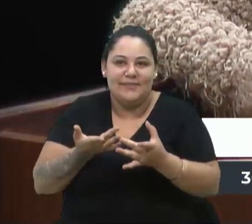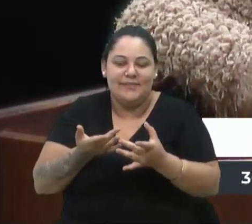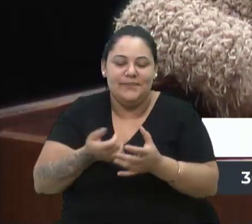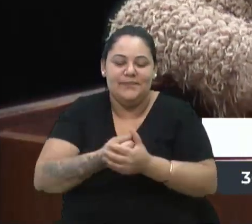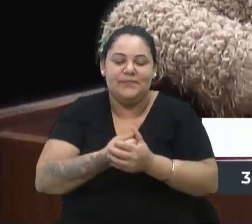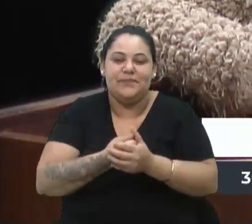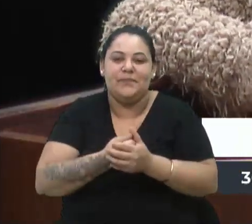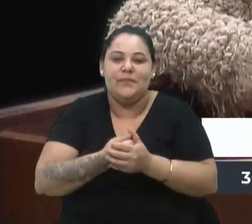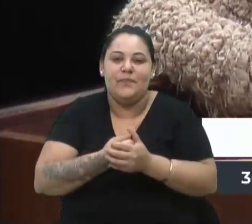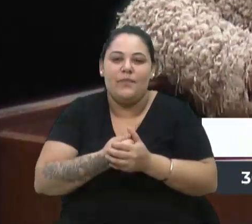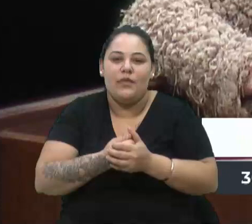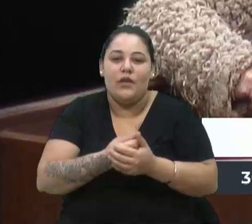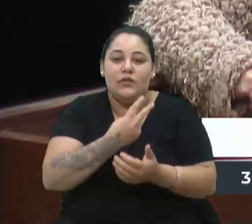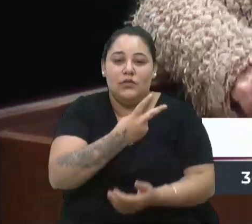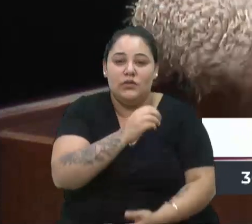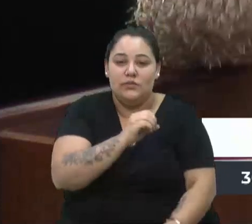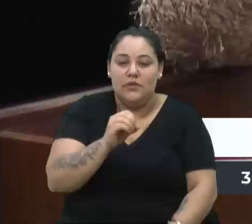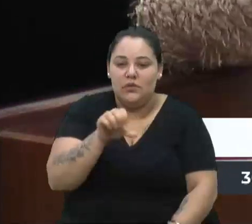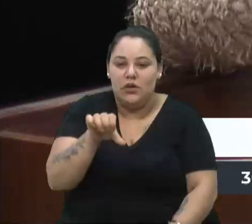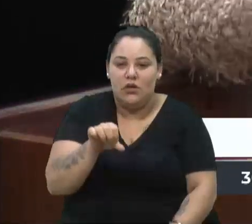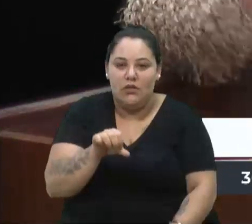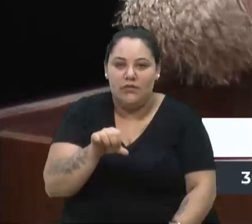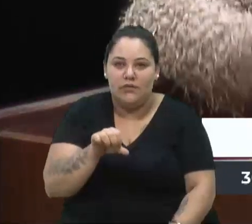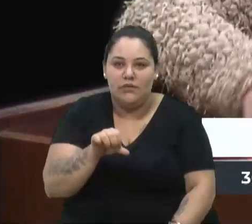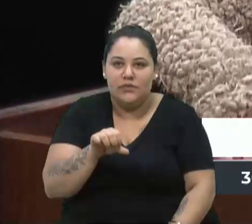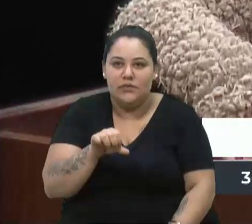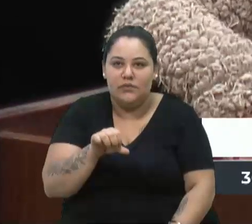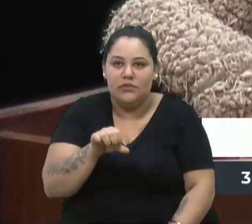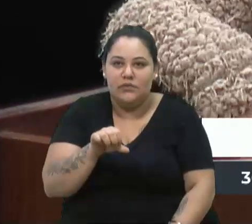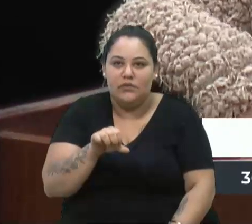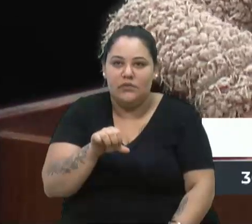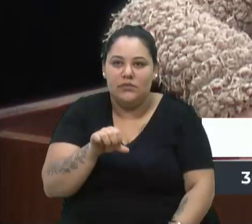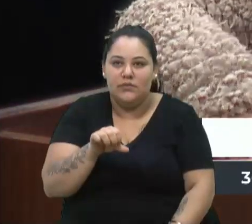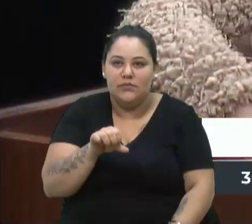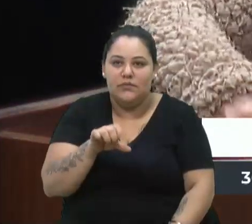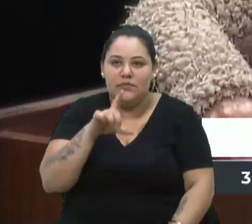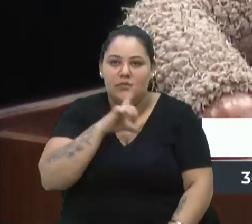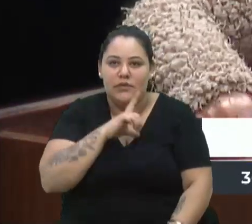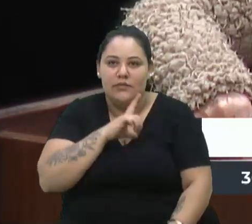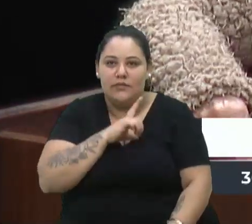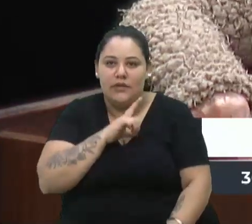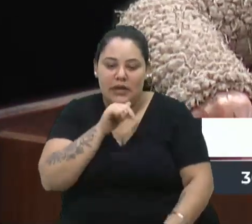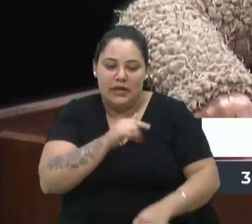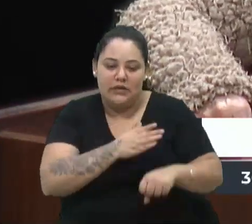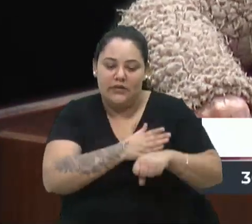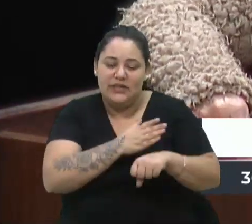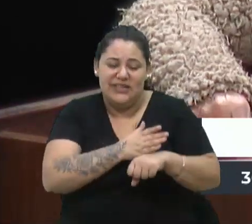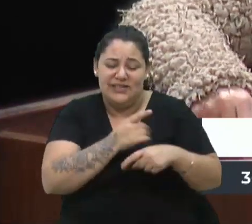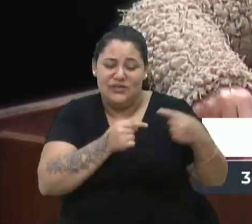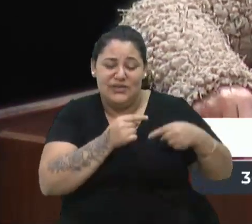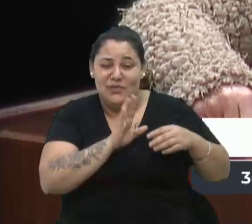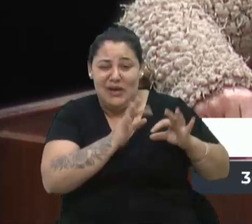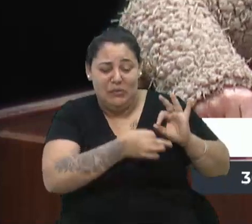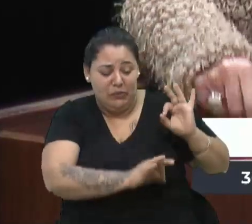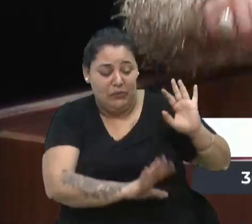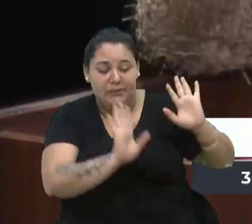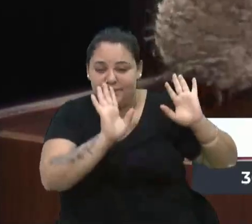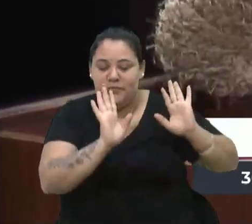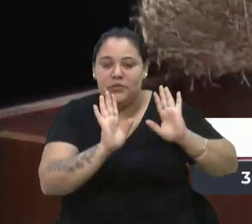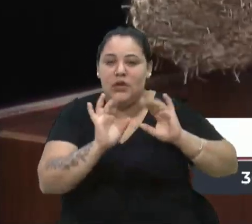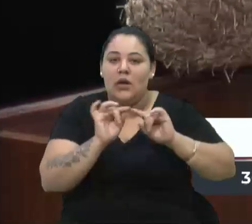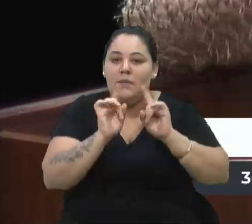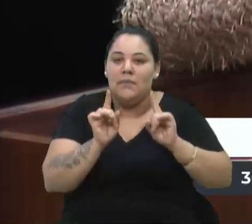exporta. Em 2009, teve aqui, não vou entrar nessa discussão porque ela é extensa, mas cerca